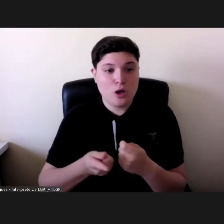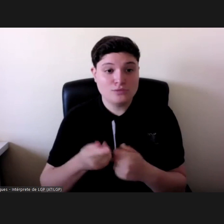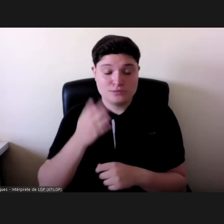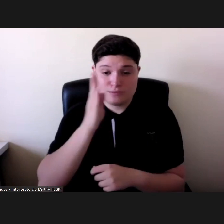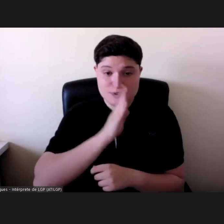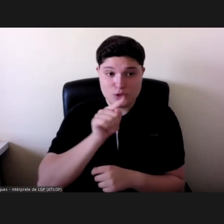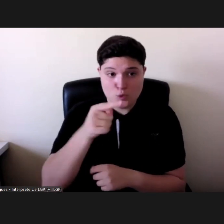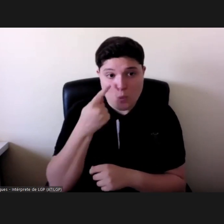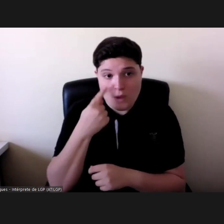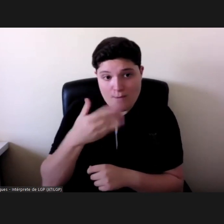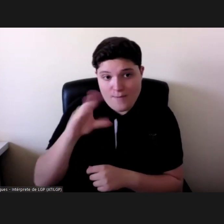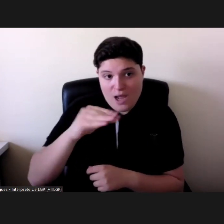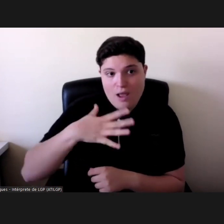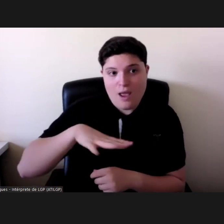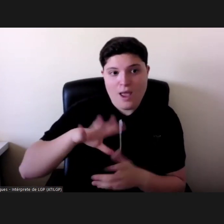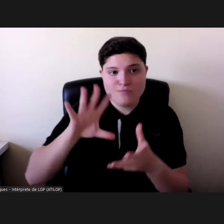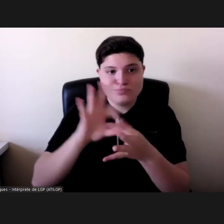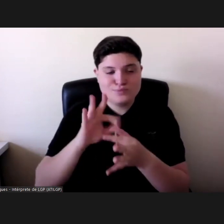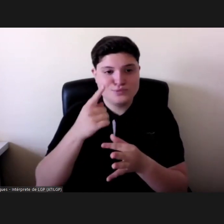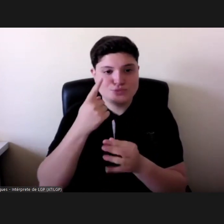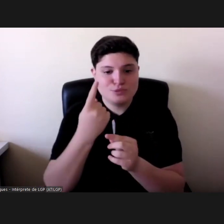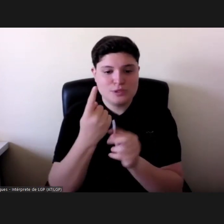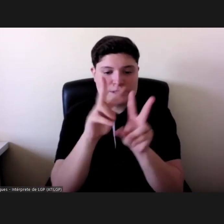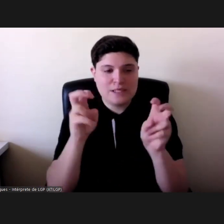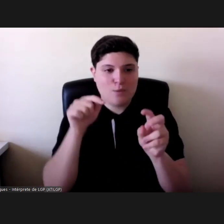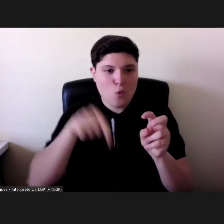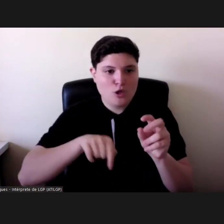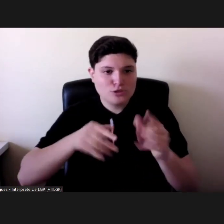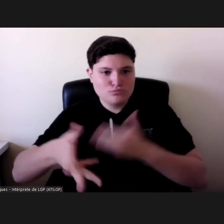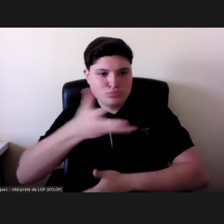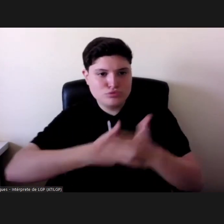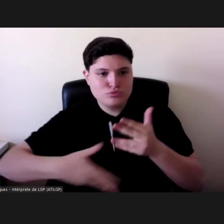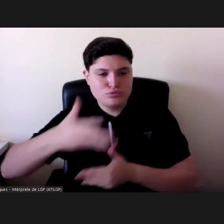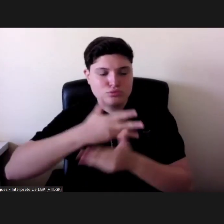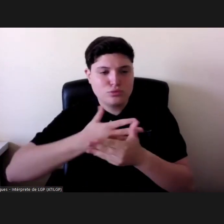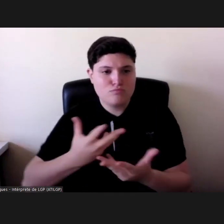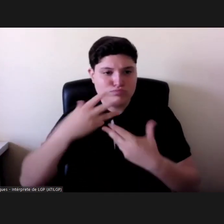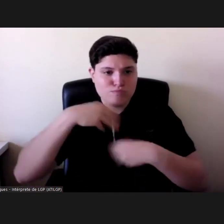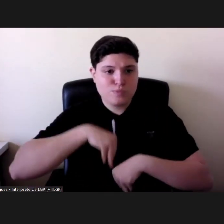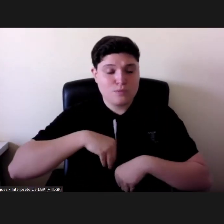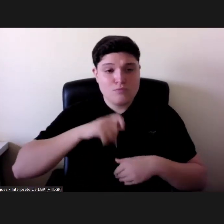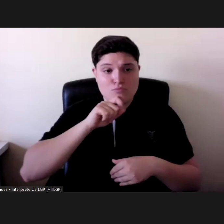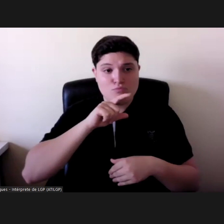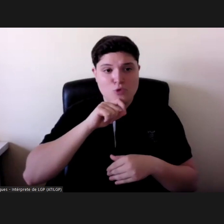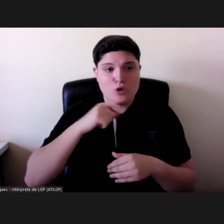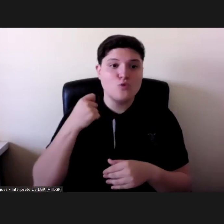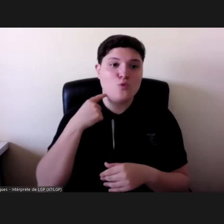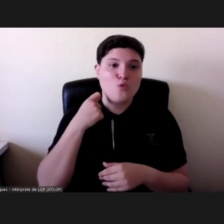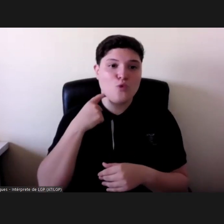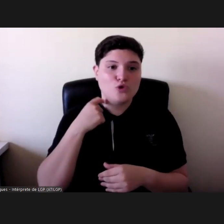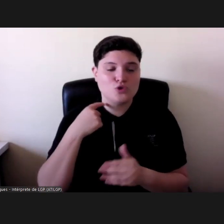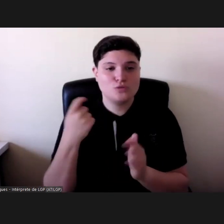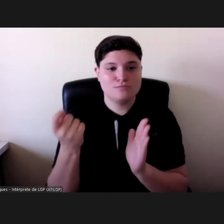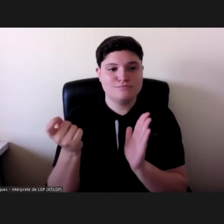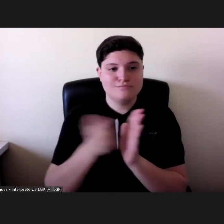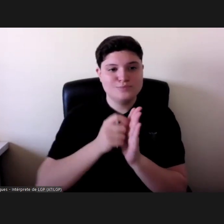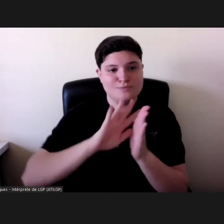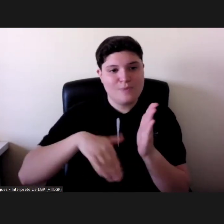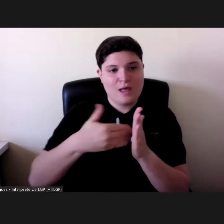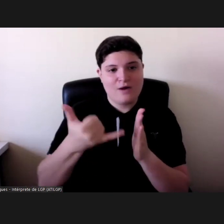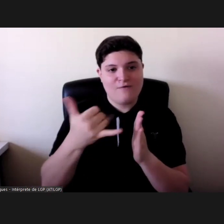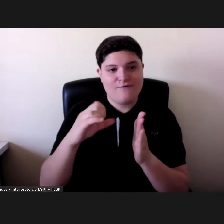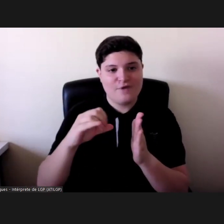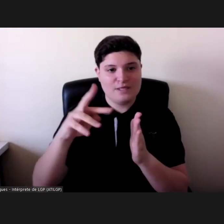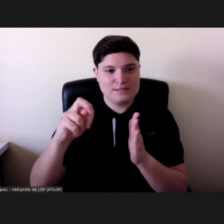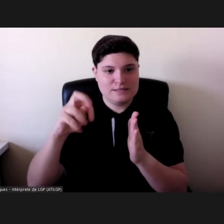que a própria universidade tem. Esta produção também permitirá partilha com parceiros. Criámos